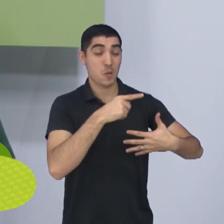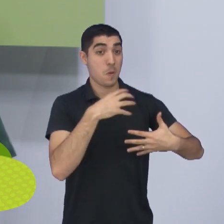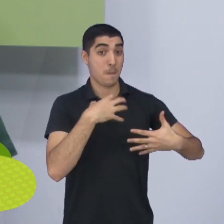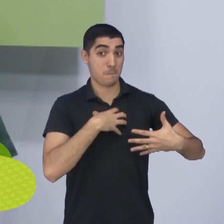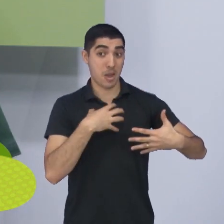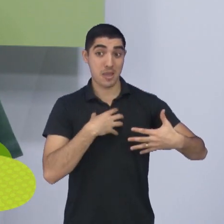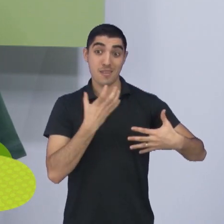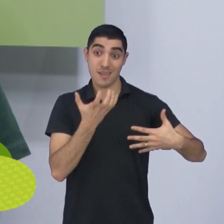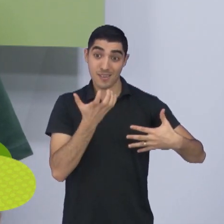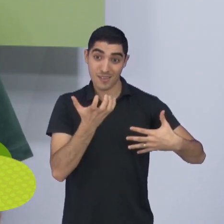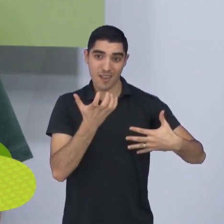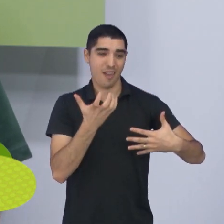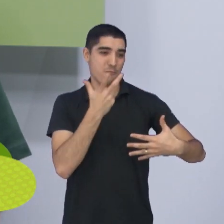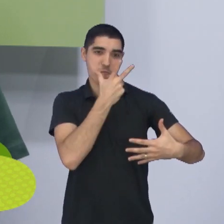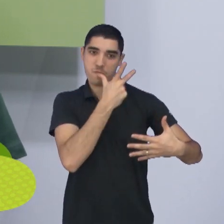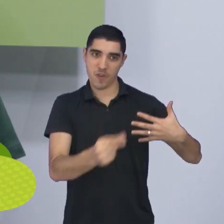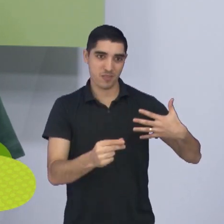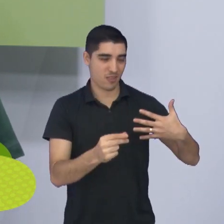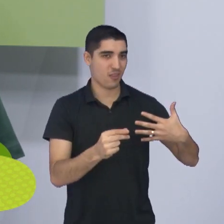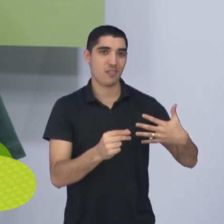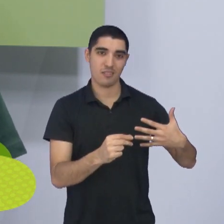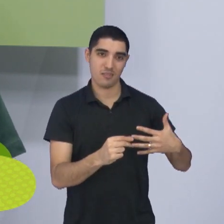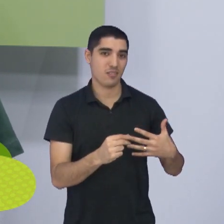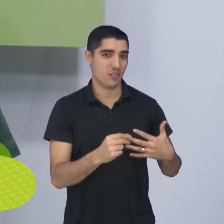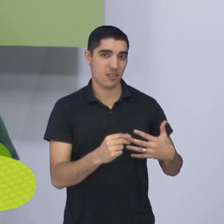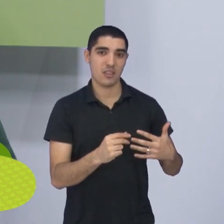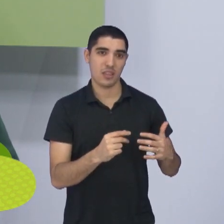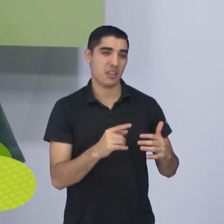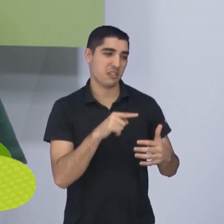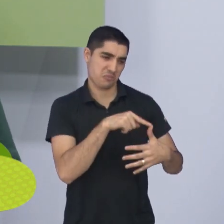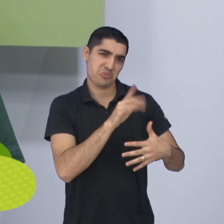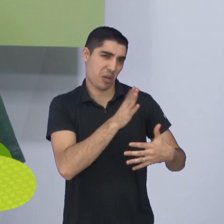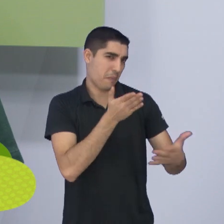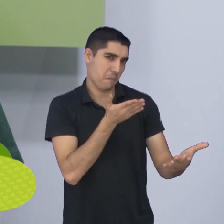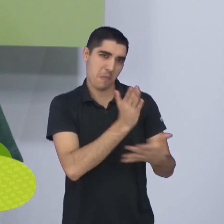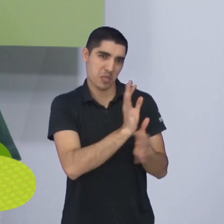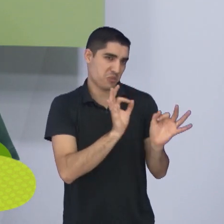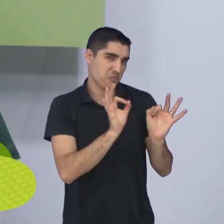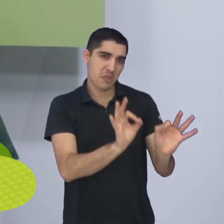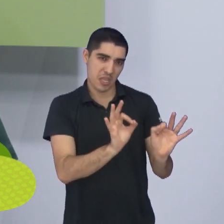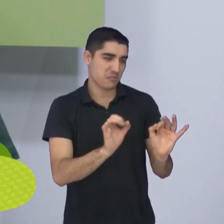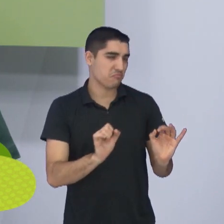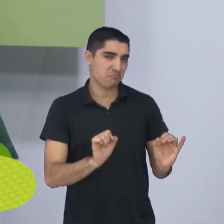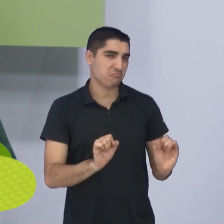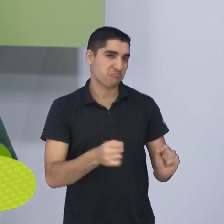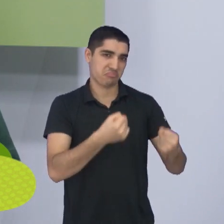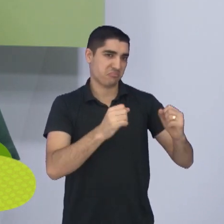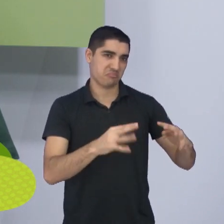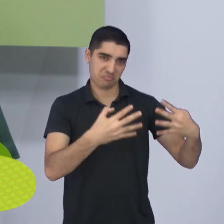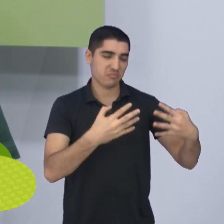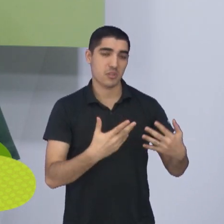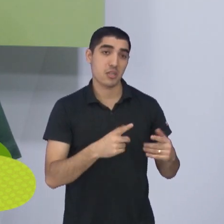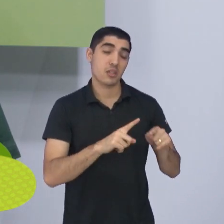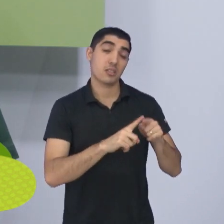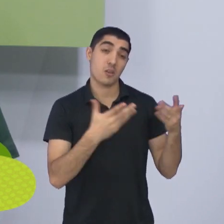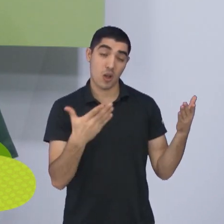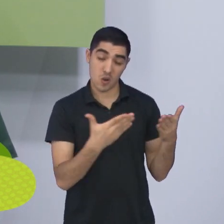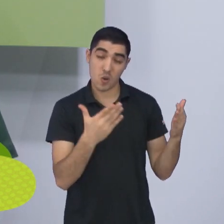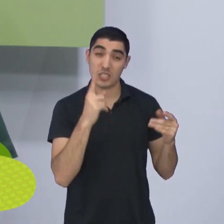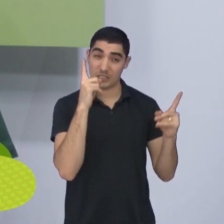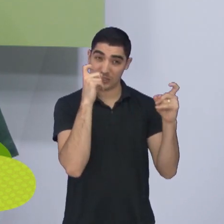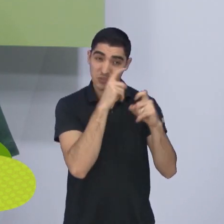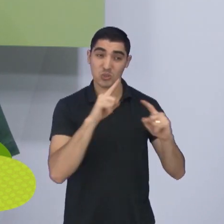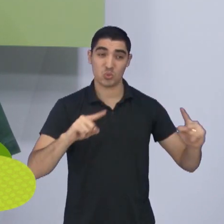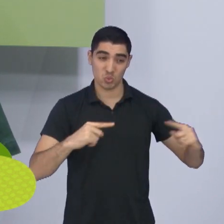querendo confirmar a classificação, está praticamente classificado, mas quer confirmar a classificação. Então vai ser um páreo duro para o São